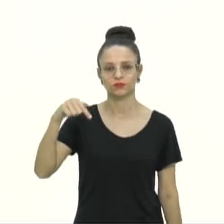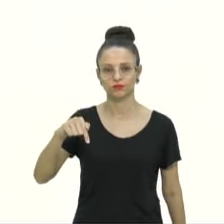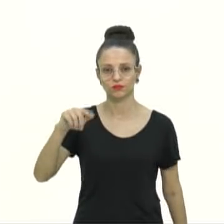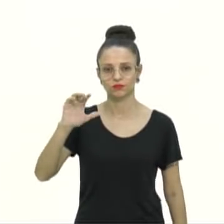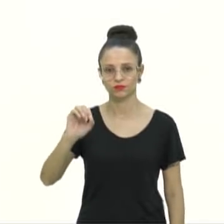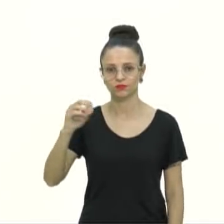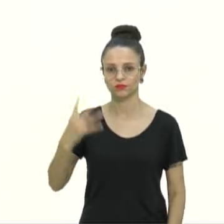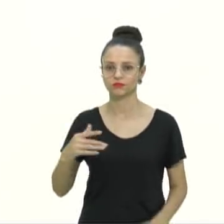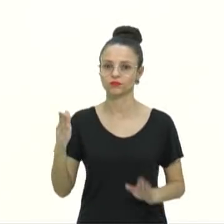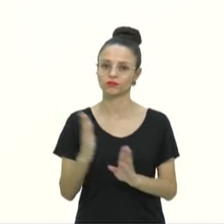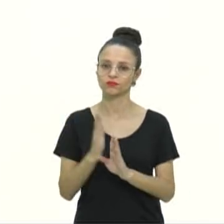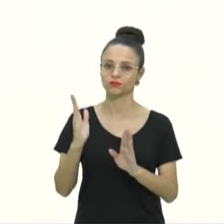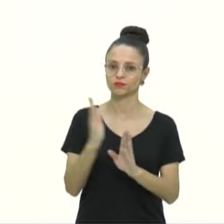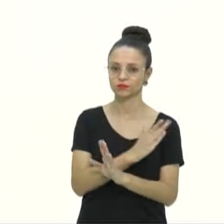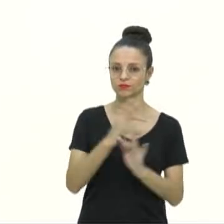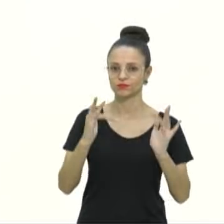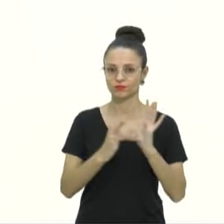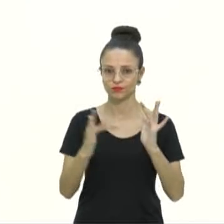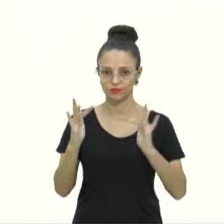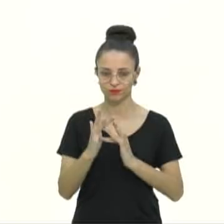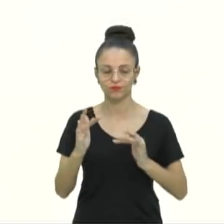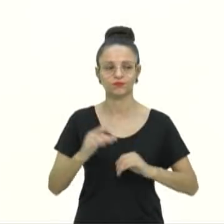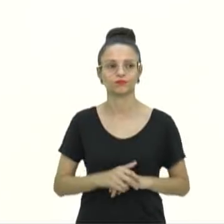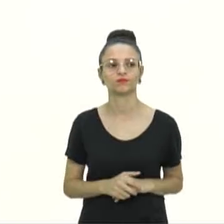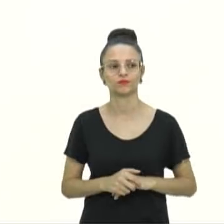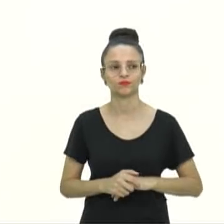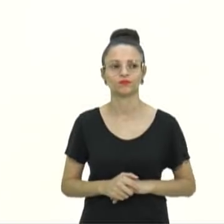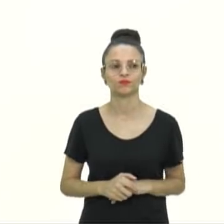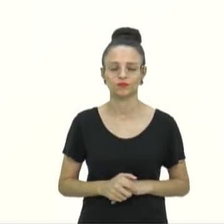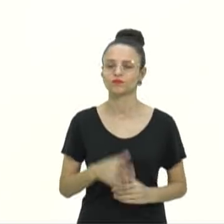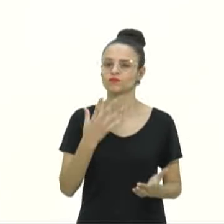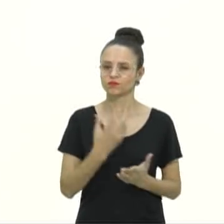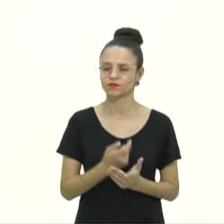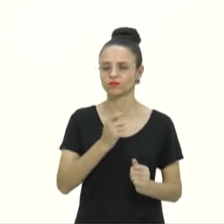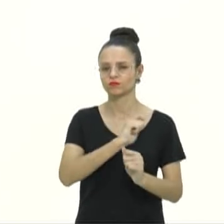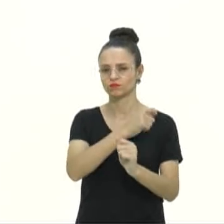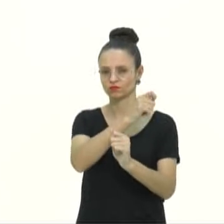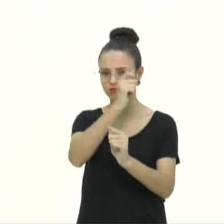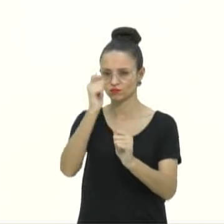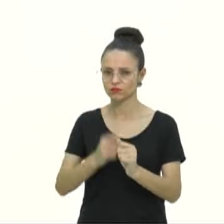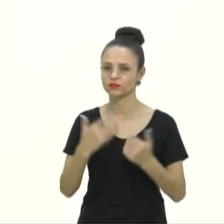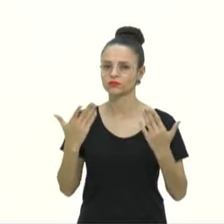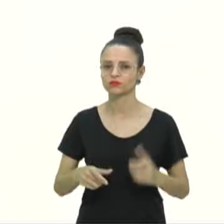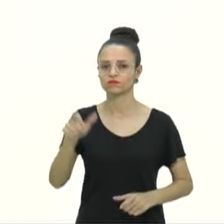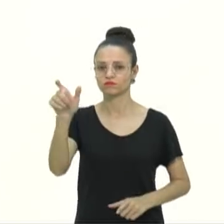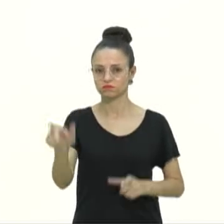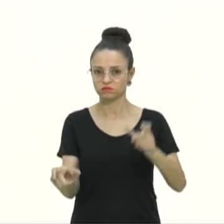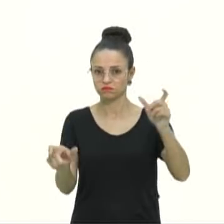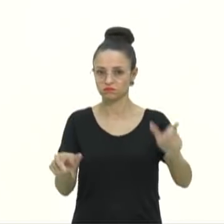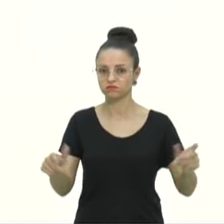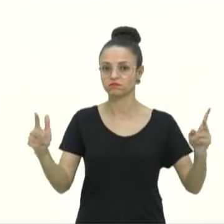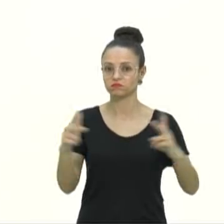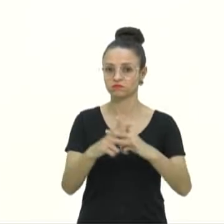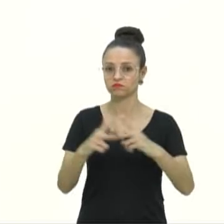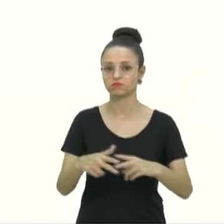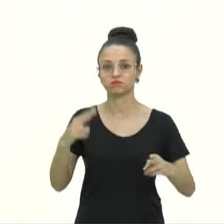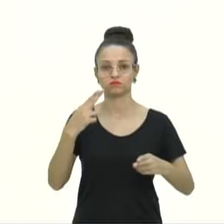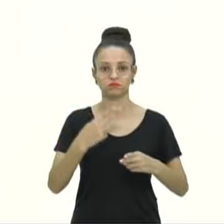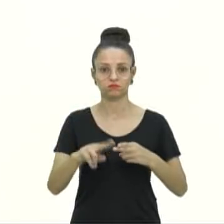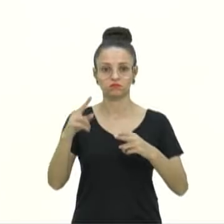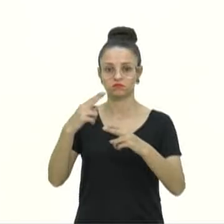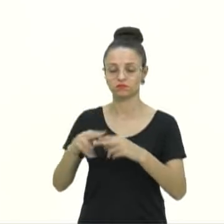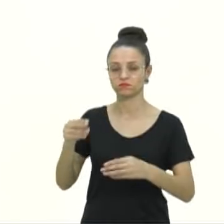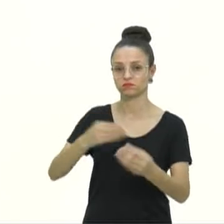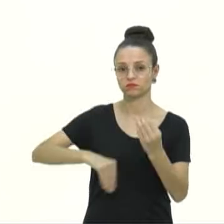700 a.C. Segundo os escritos e esculturas da época, os atletas lutavam nus e com mistura de azeite